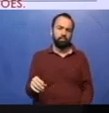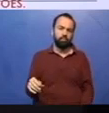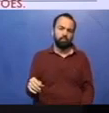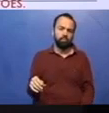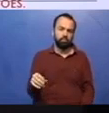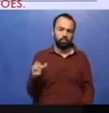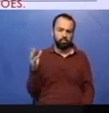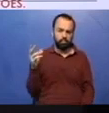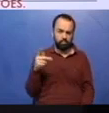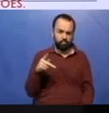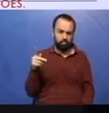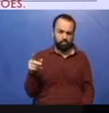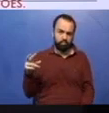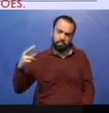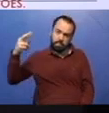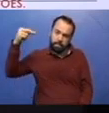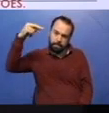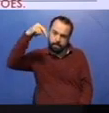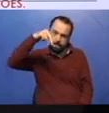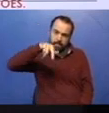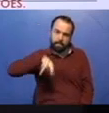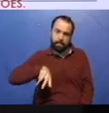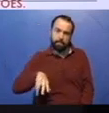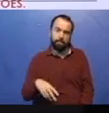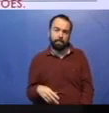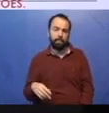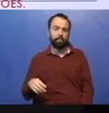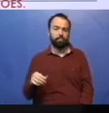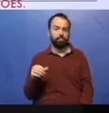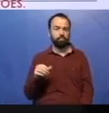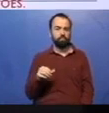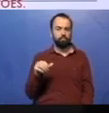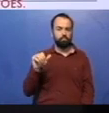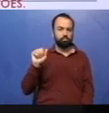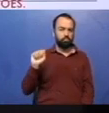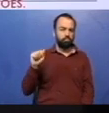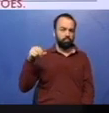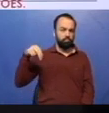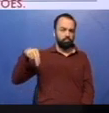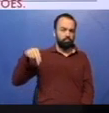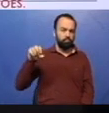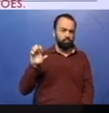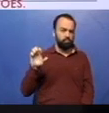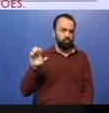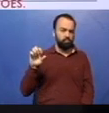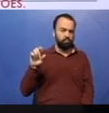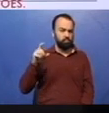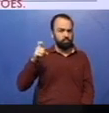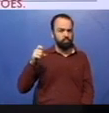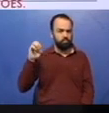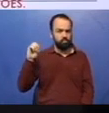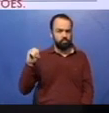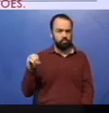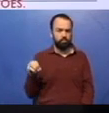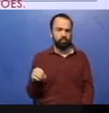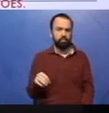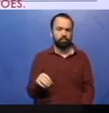do anexo 1, tá? Foi o que nós colocamos no slide anterior, e monte o seu